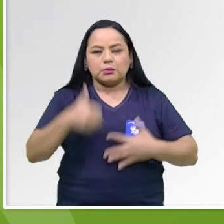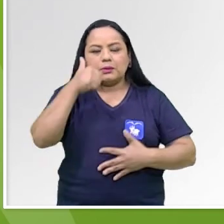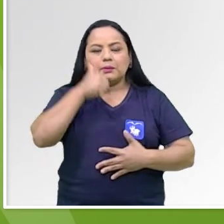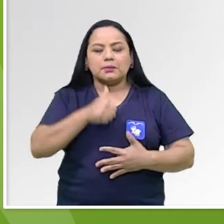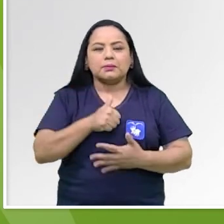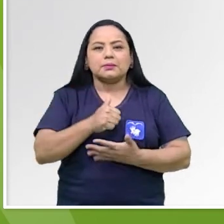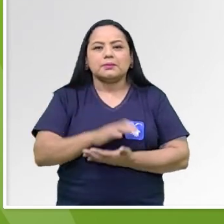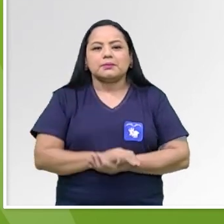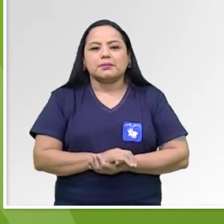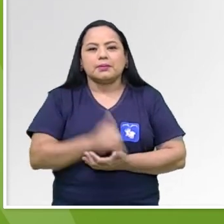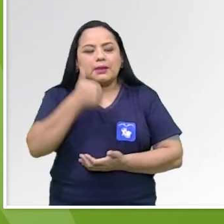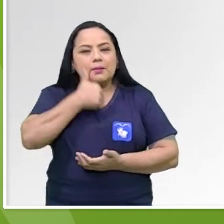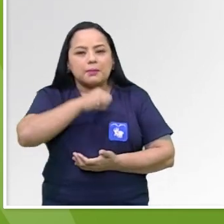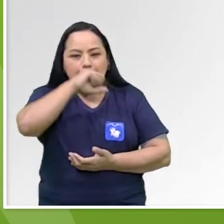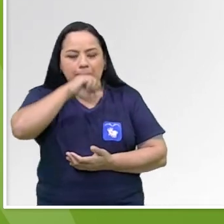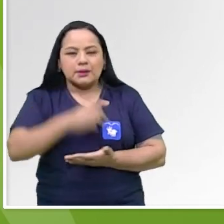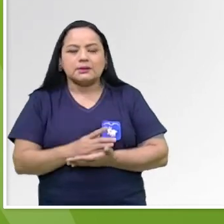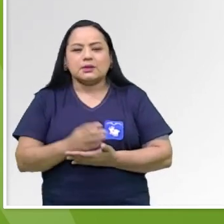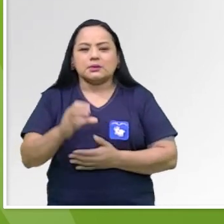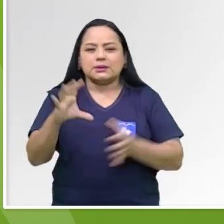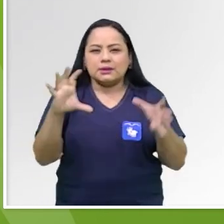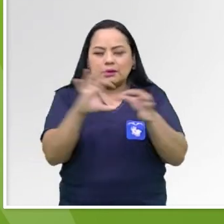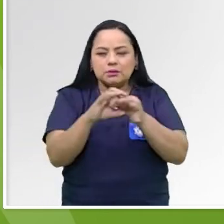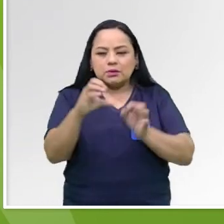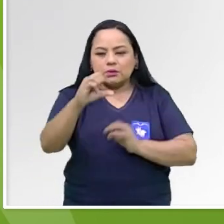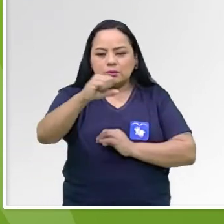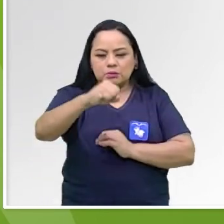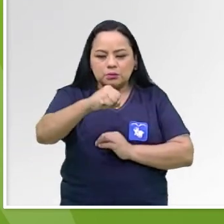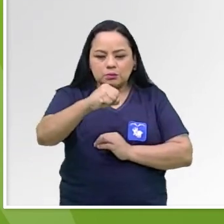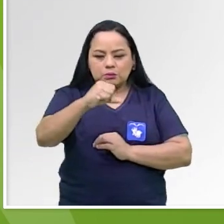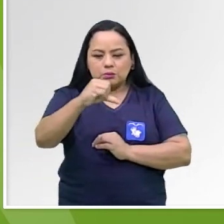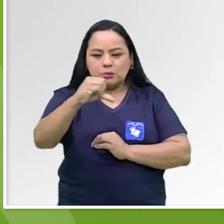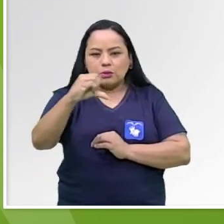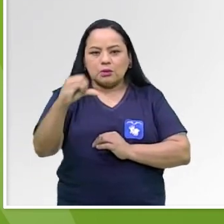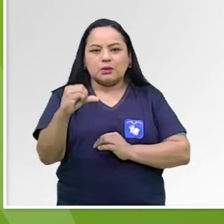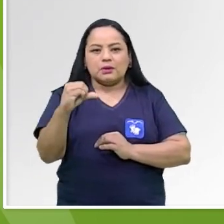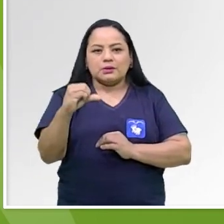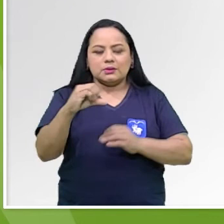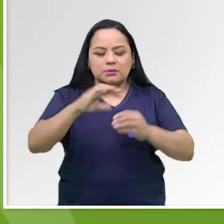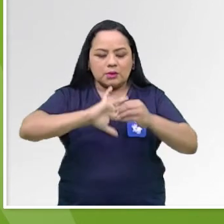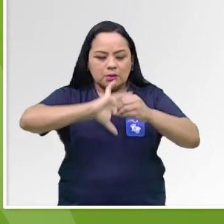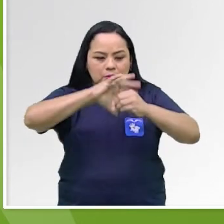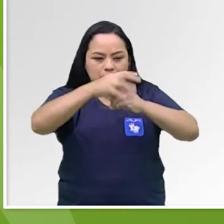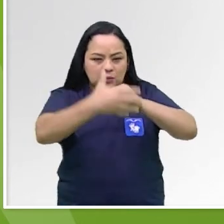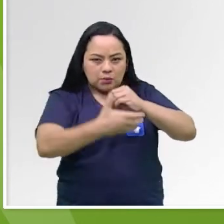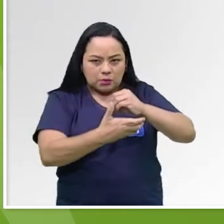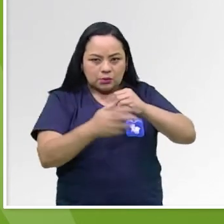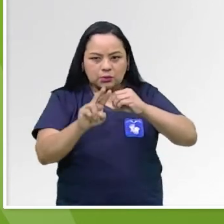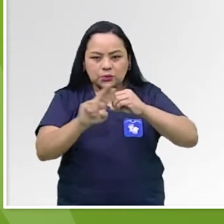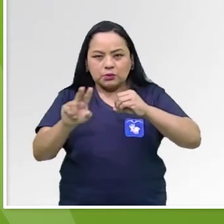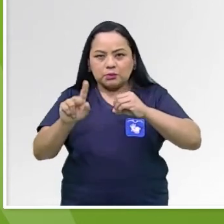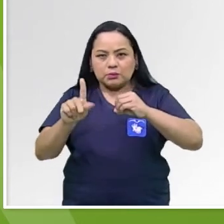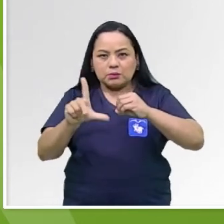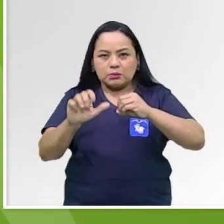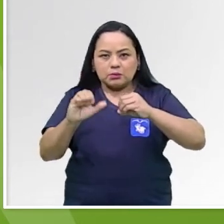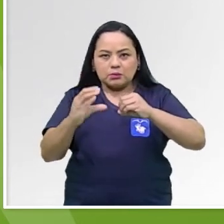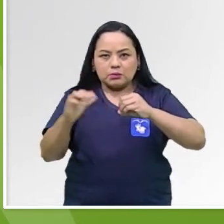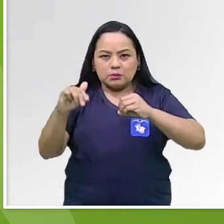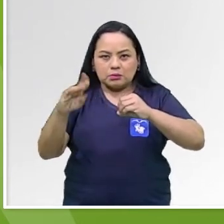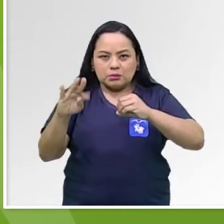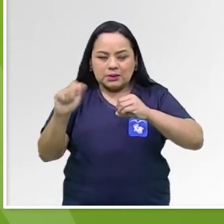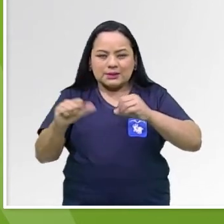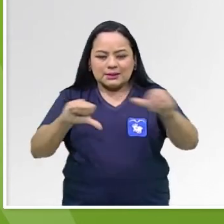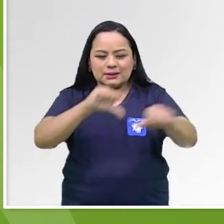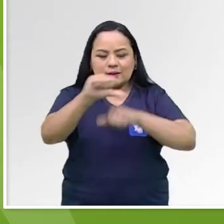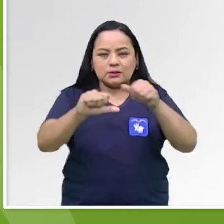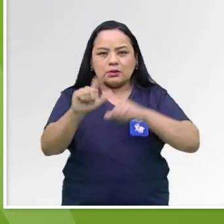esse anexo embrionário, bem importante, é a placenta. Então, a placenta é o órgão através do qual são feitas as trocas de